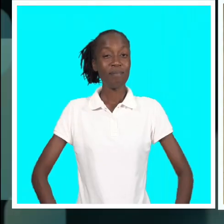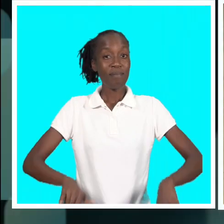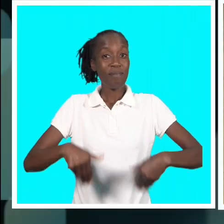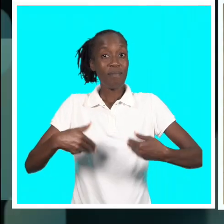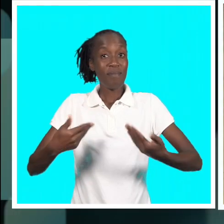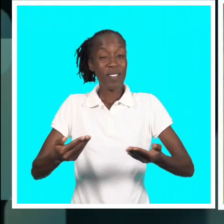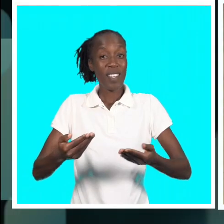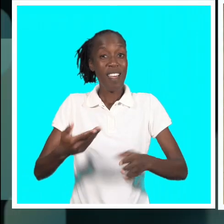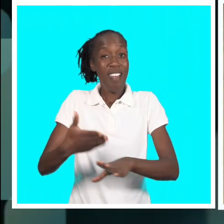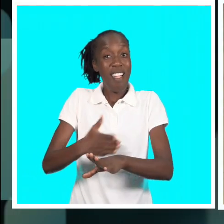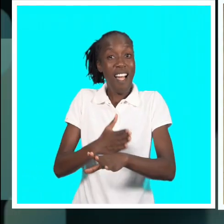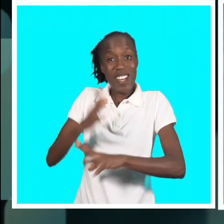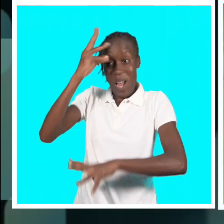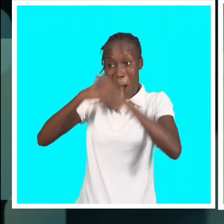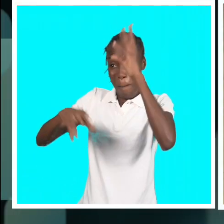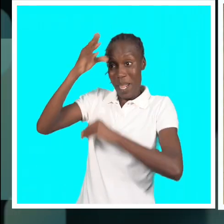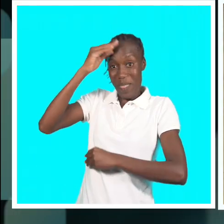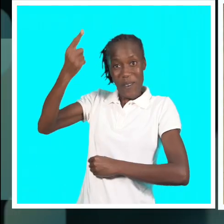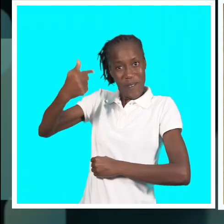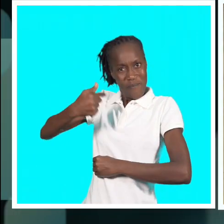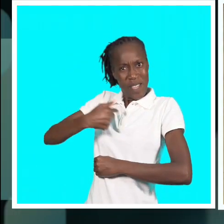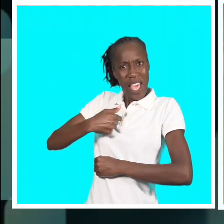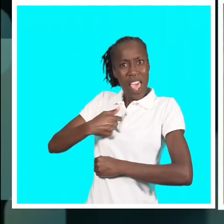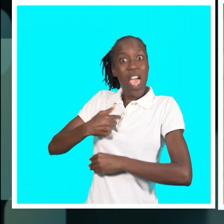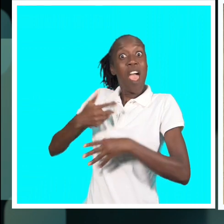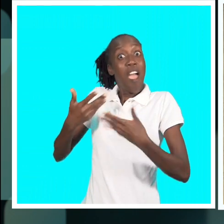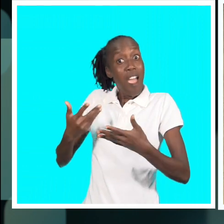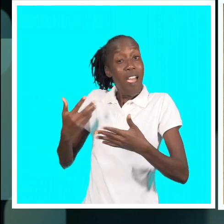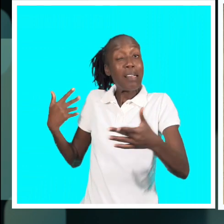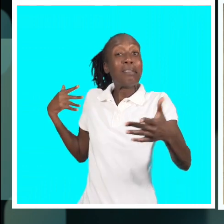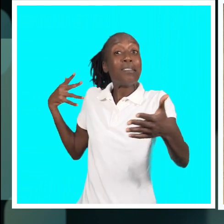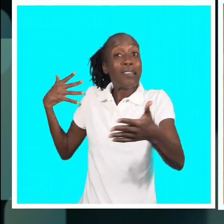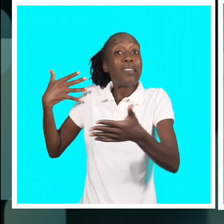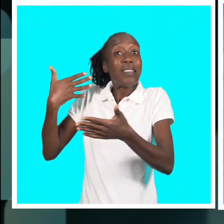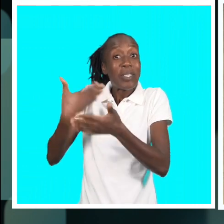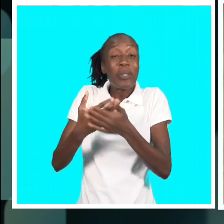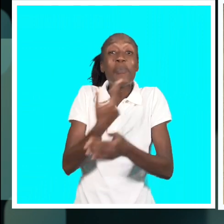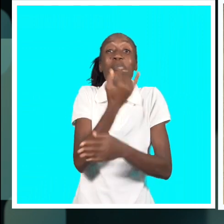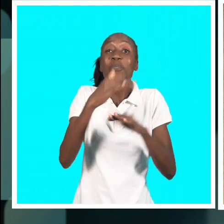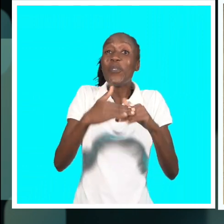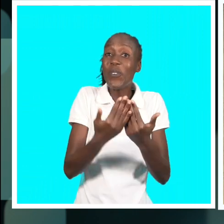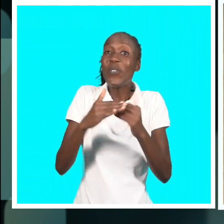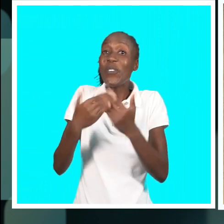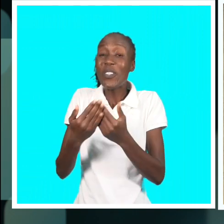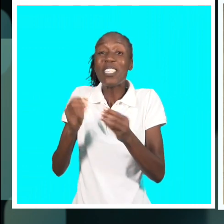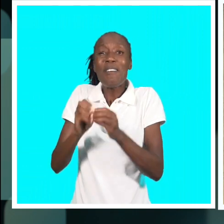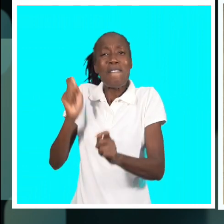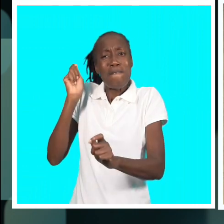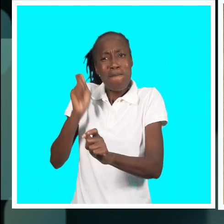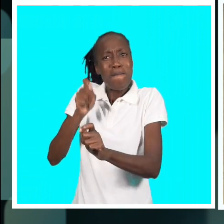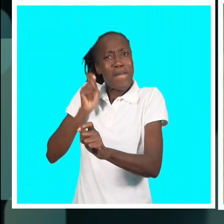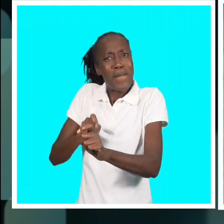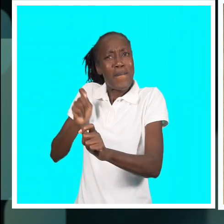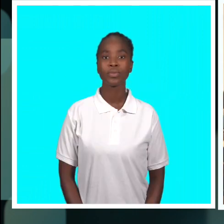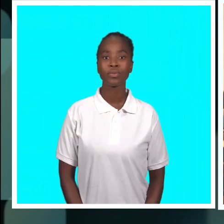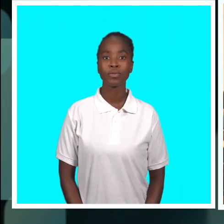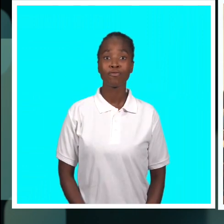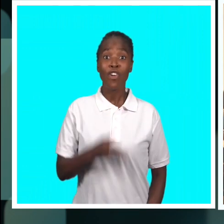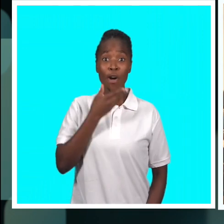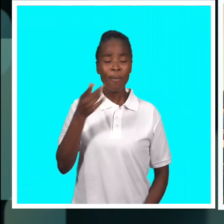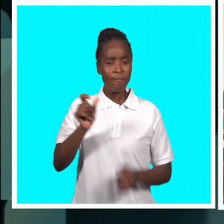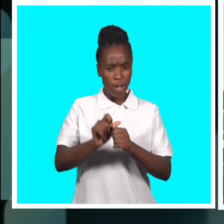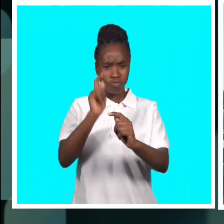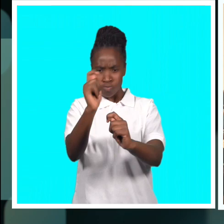eu ensinei a esculpir não foi fácil precisou de muito tempo o